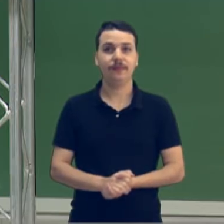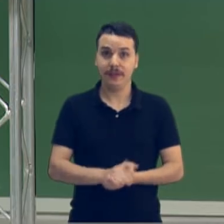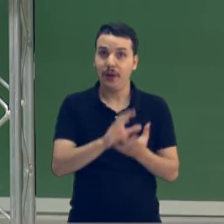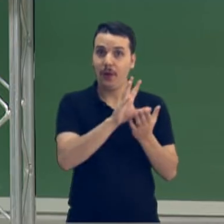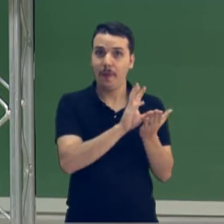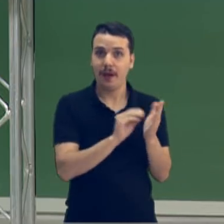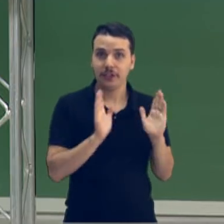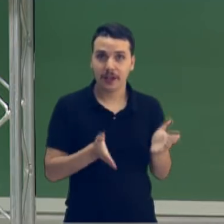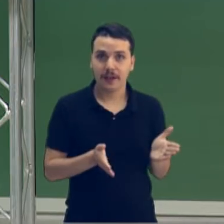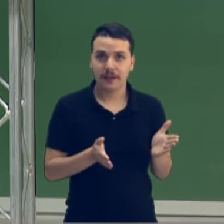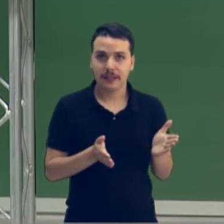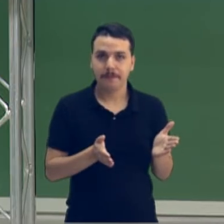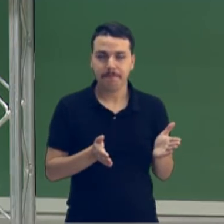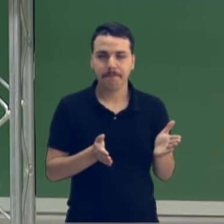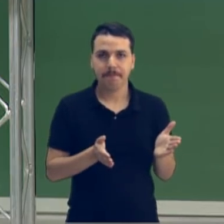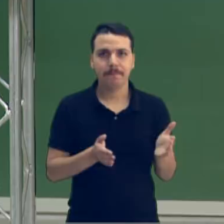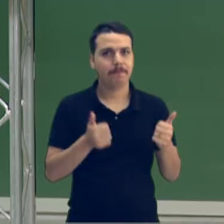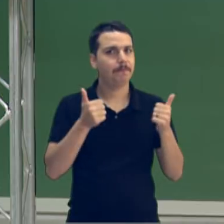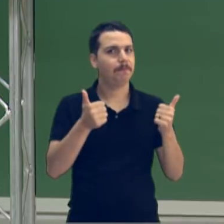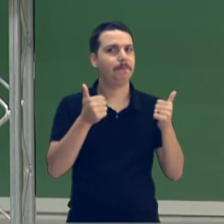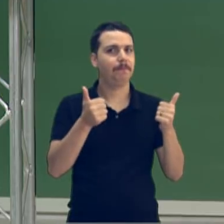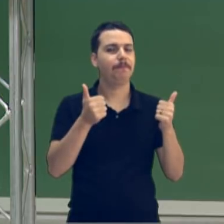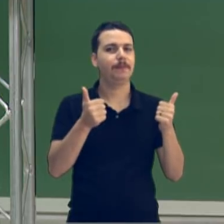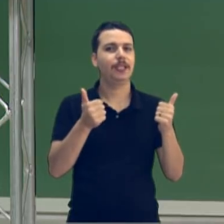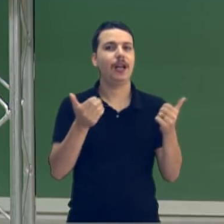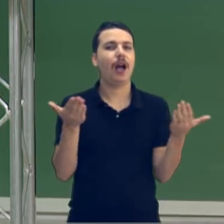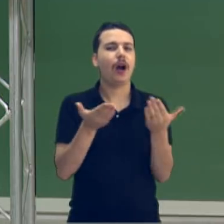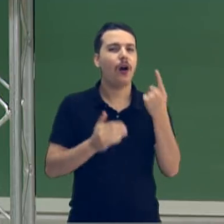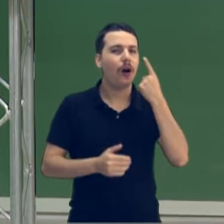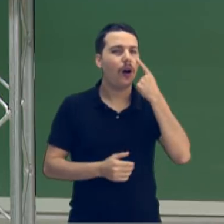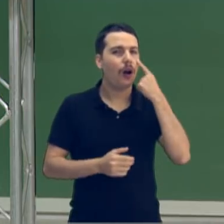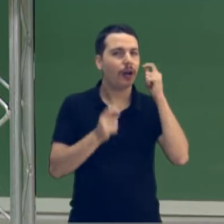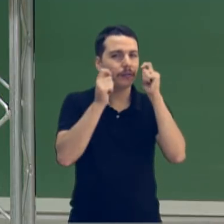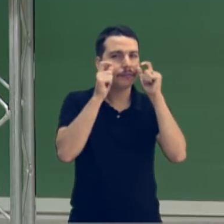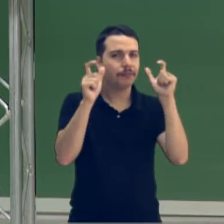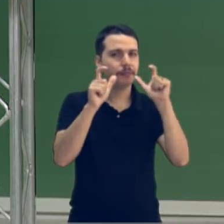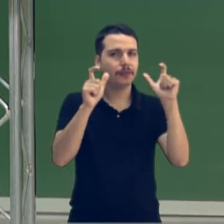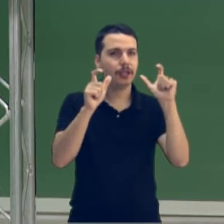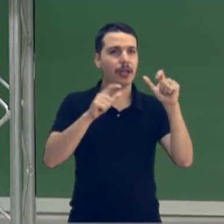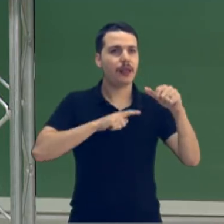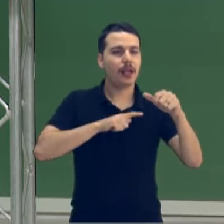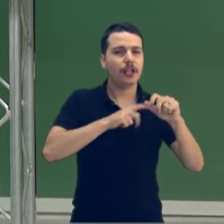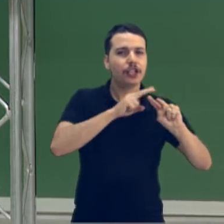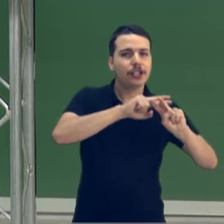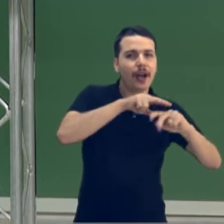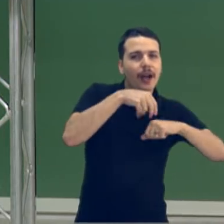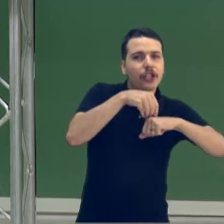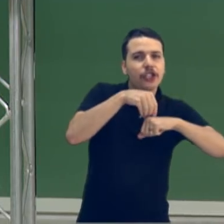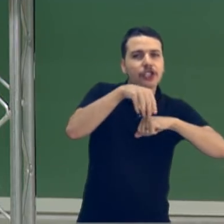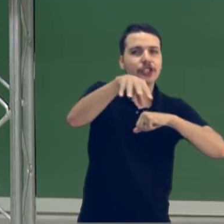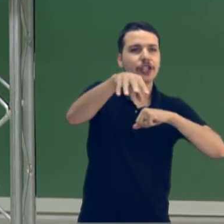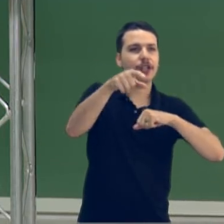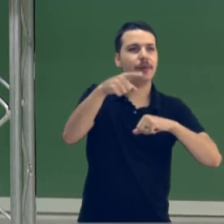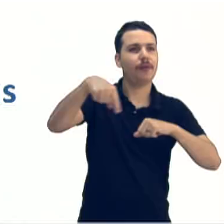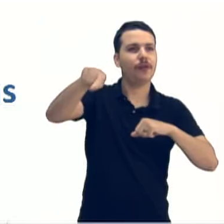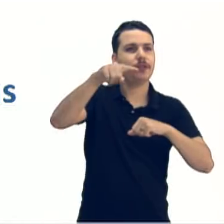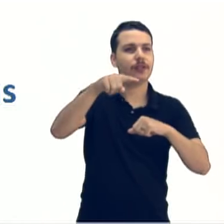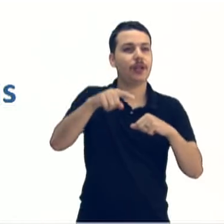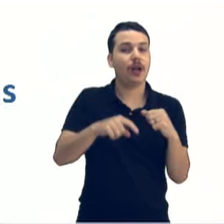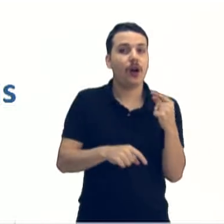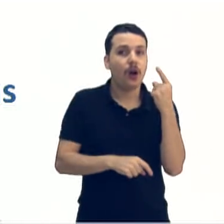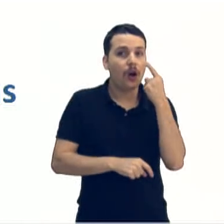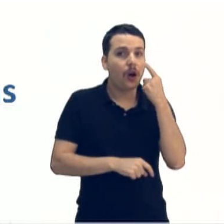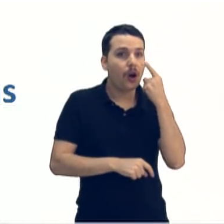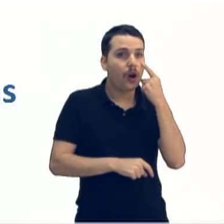Copiar? Isso aí. Veja bem, eu coloquei uma dica aqui embaixo para vocês. Observe